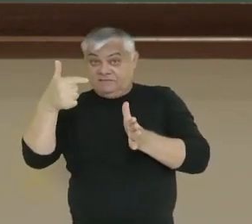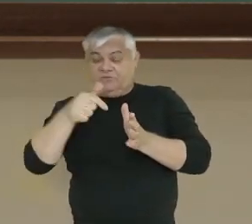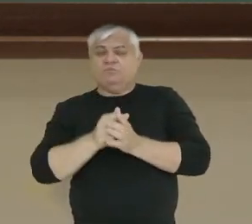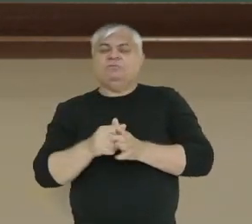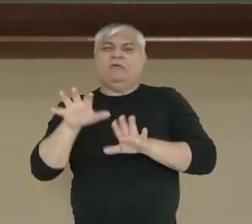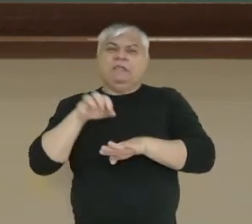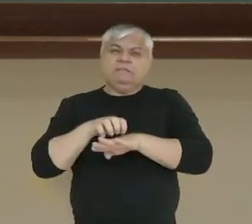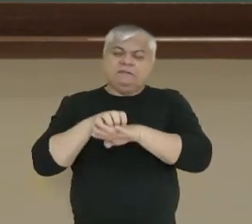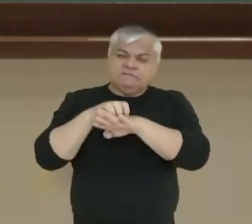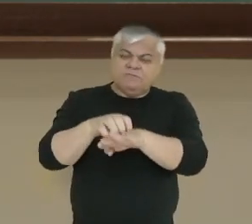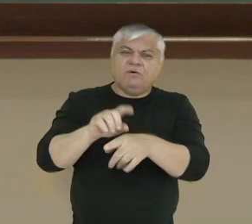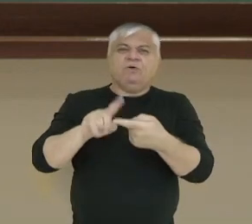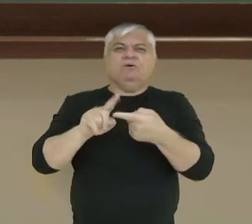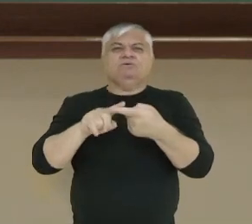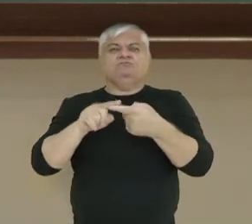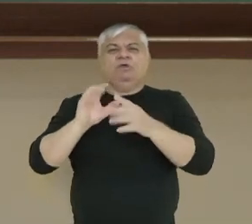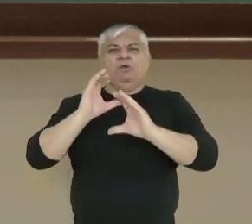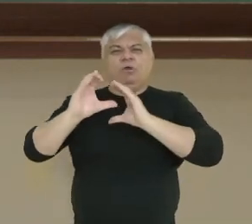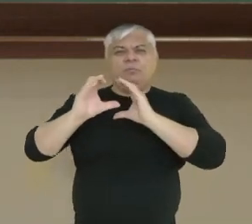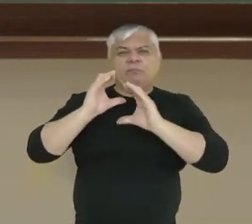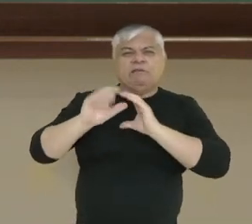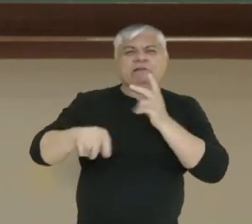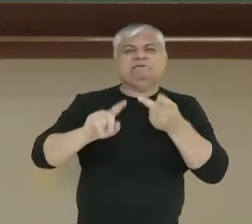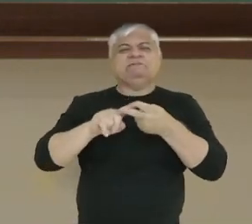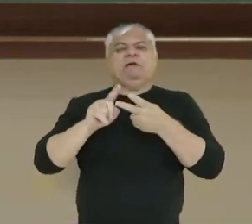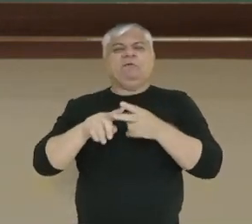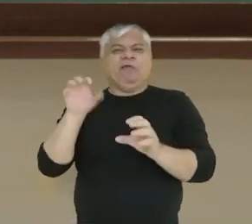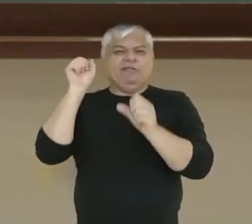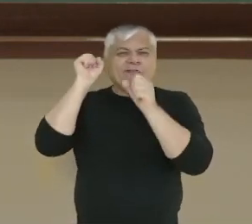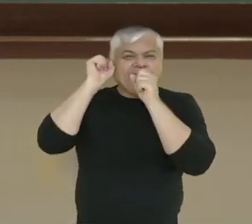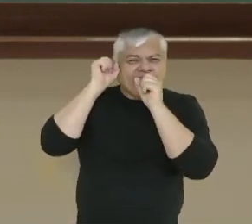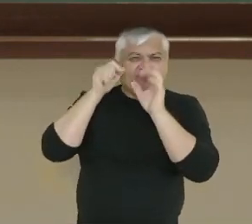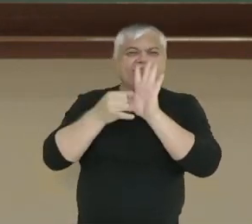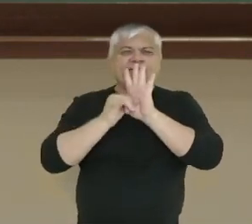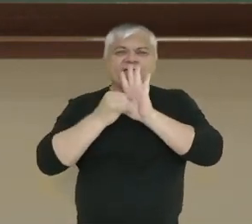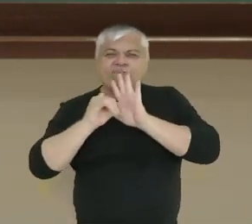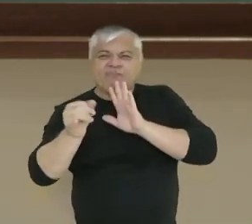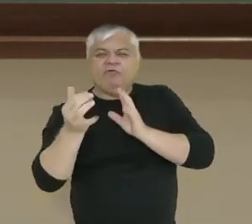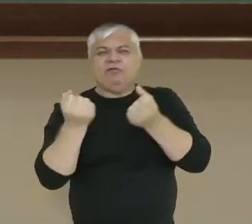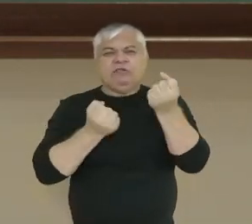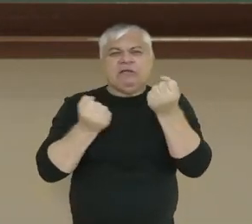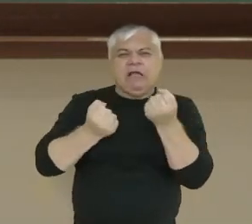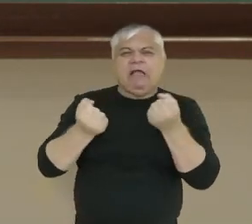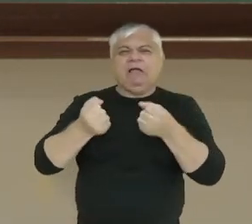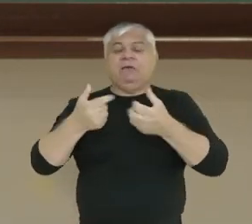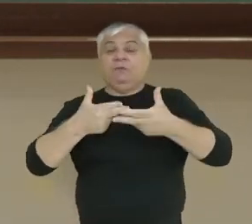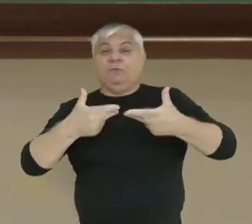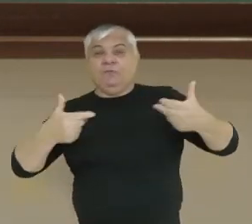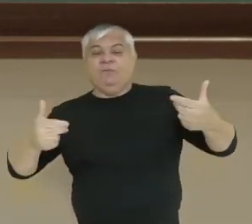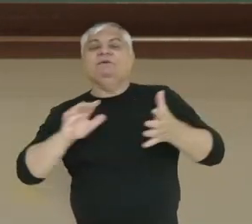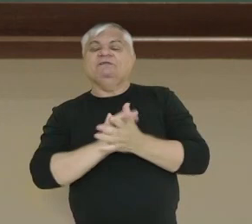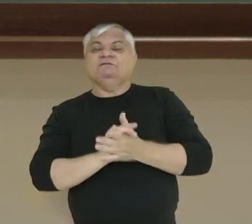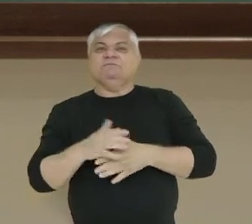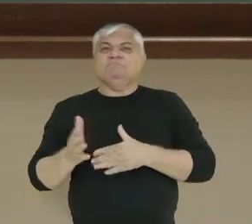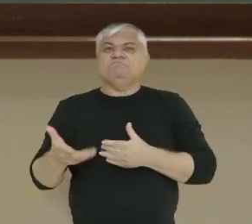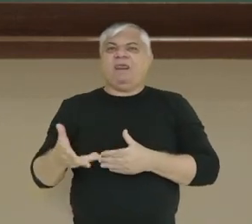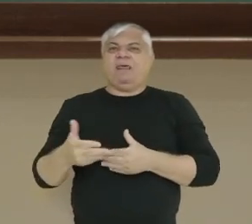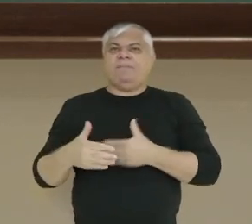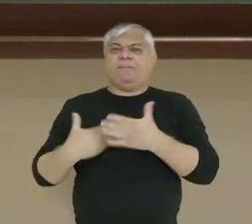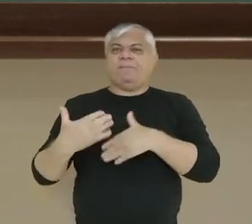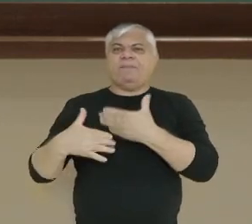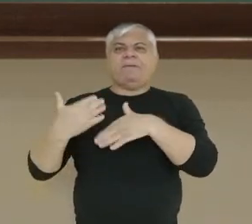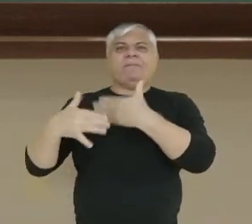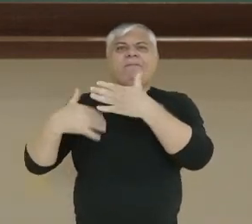de transporte, comunicação, novos usos de energia vão ser utilizados e vão acelerar um